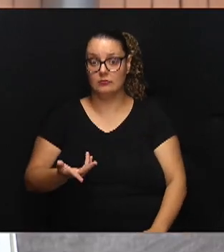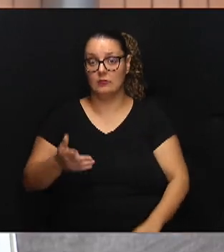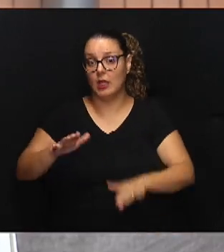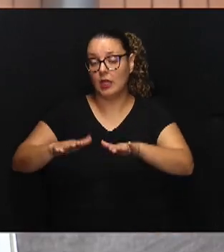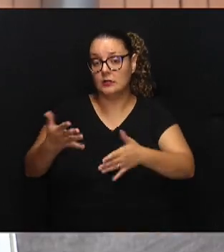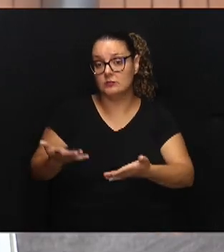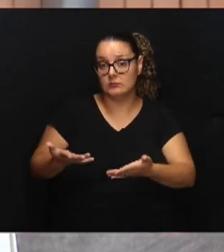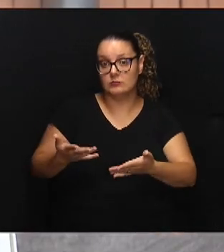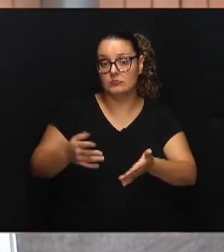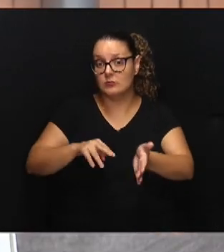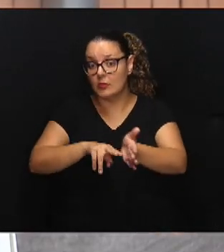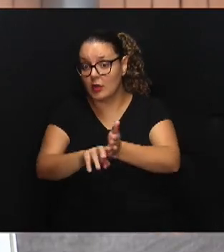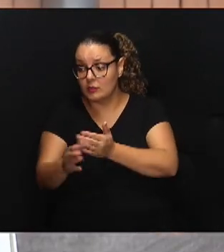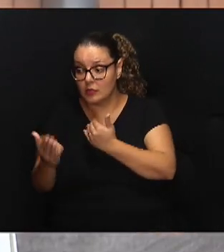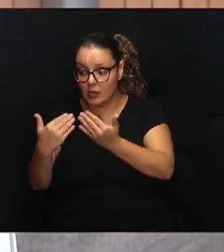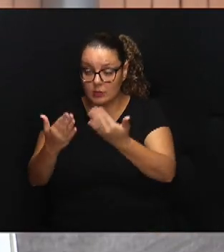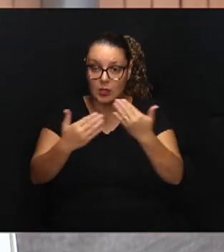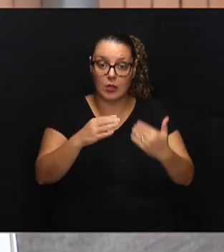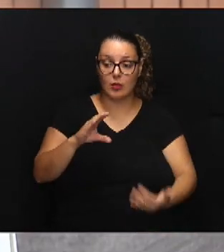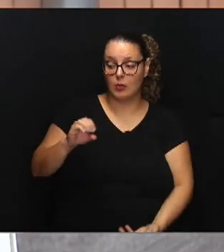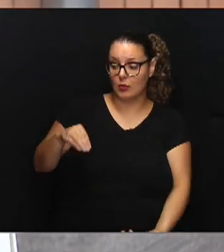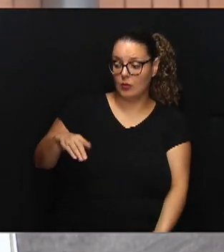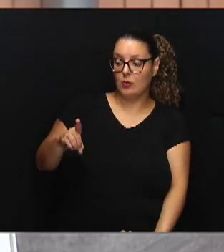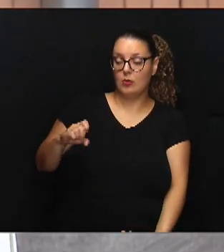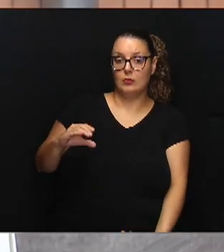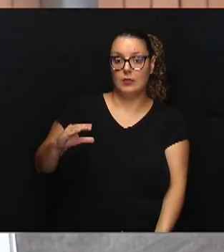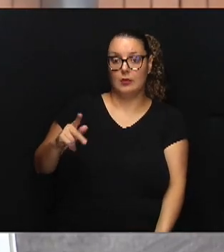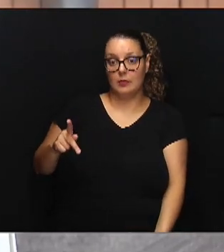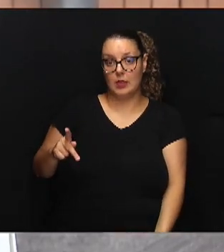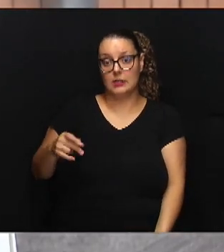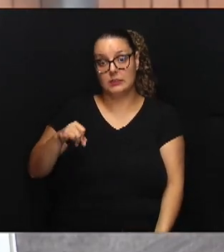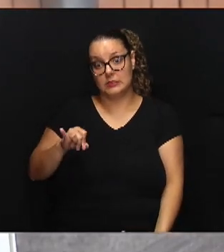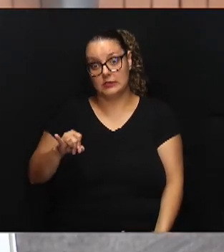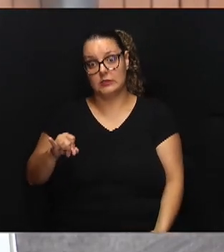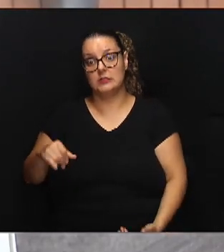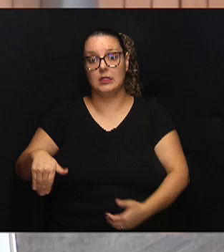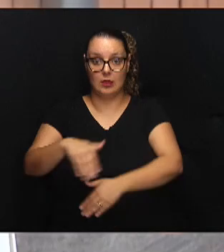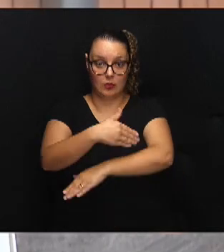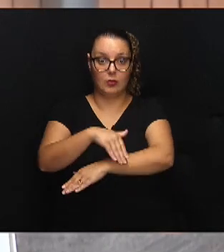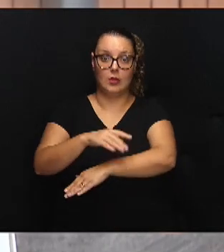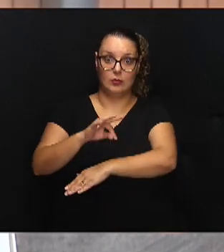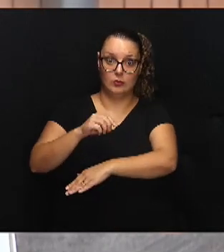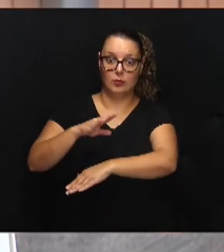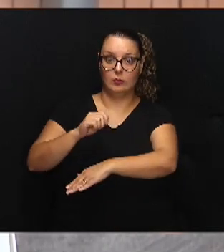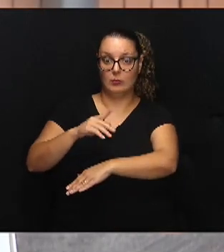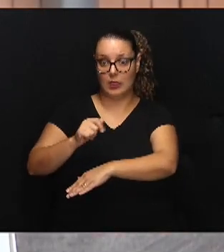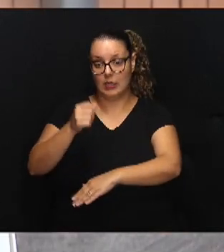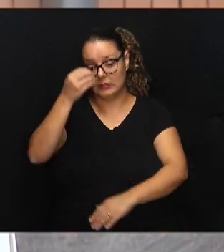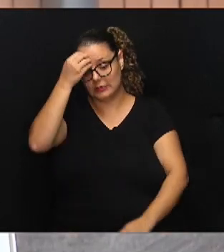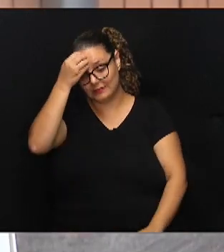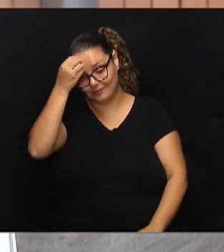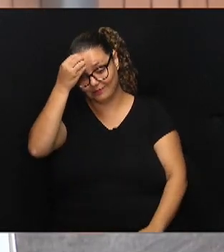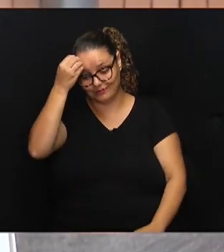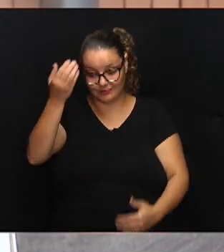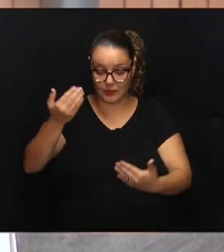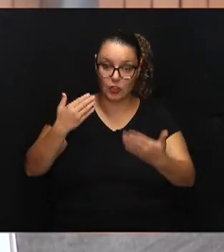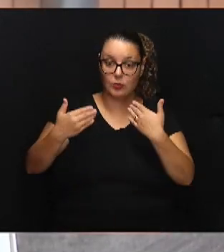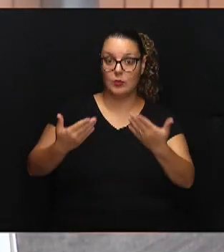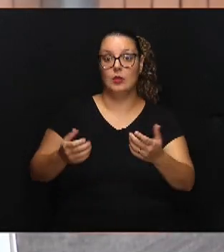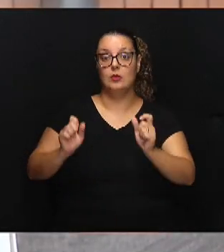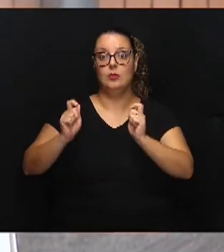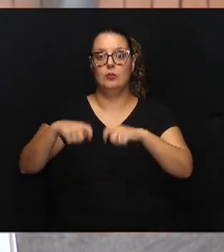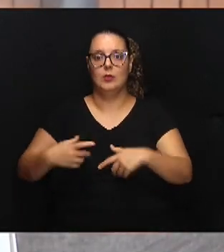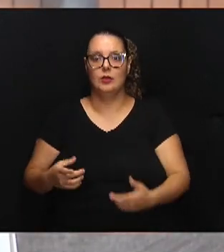um diálogo, uma linha de diálogo com o DEPAC, se é que está tombada a rua, as ruas se estão tombadas, para ver a possibilidade